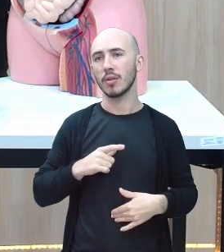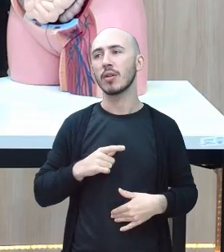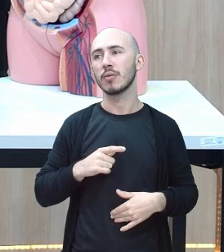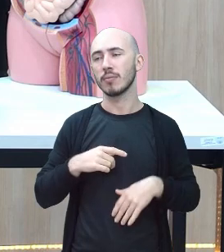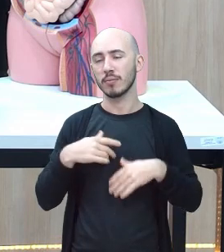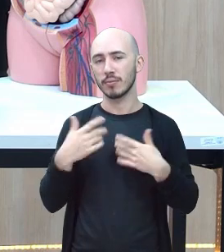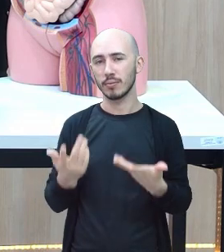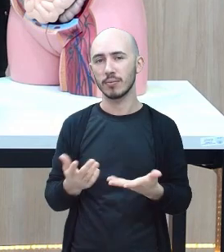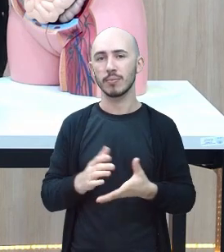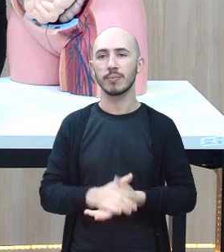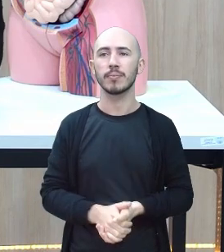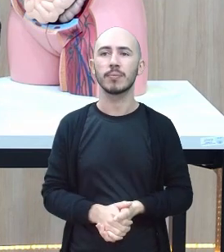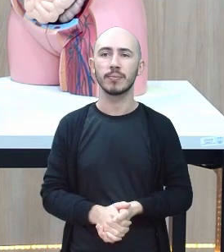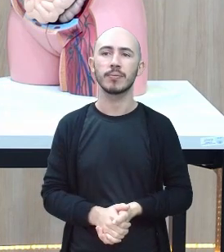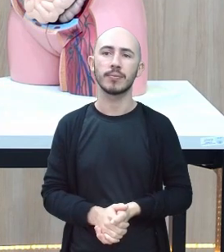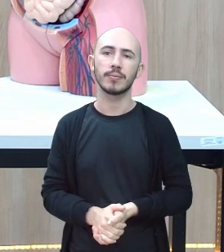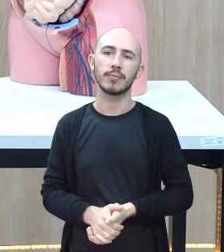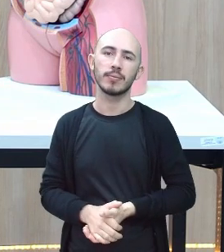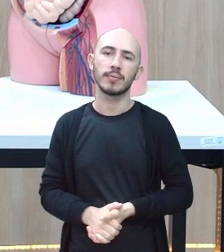estriado esquelético.